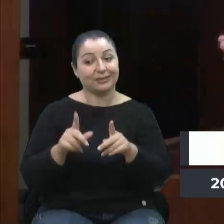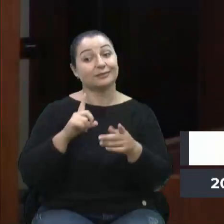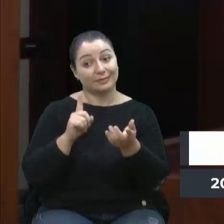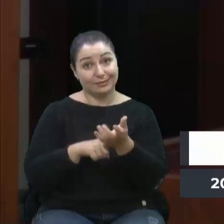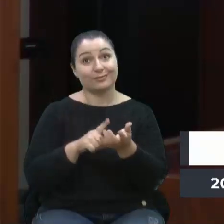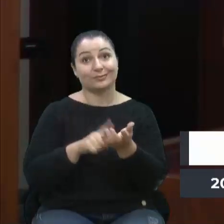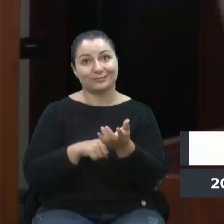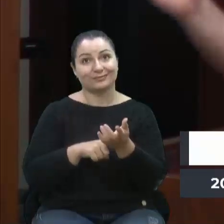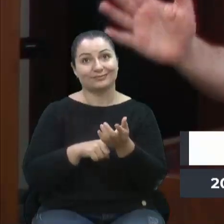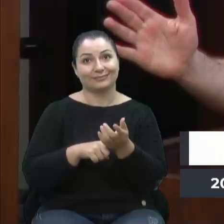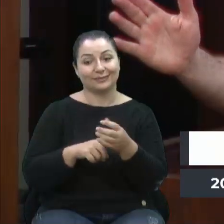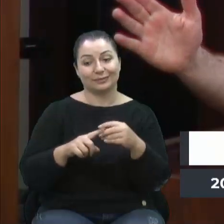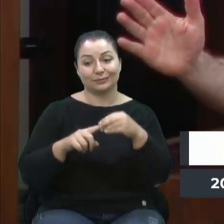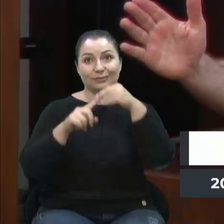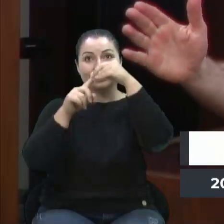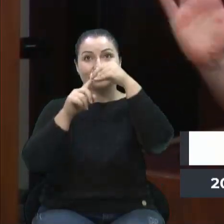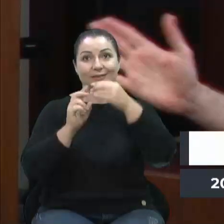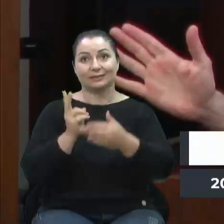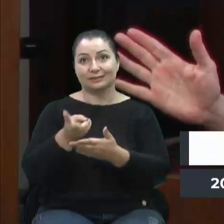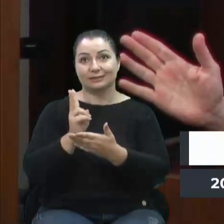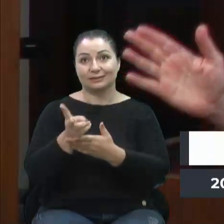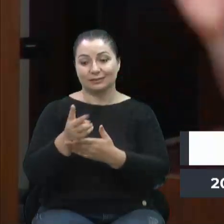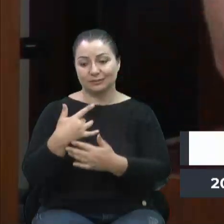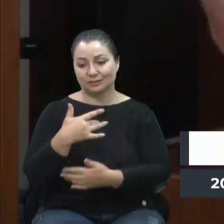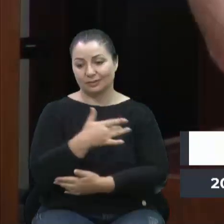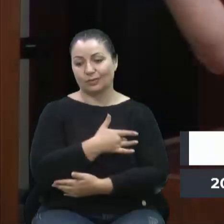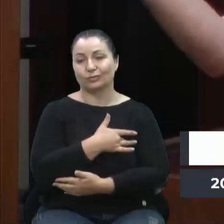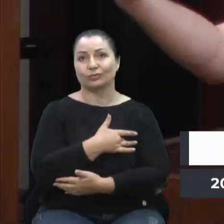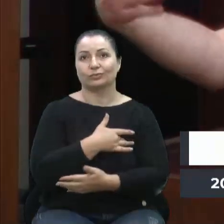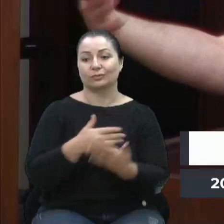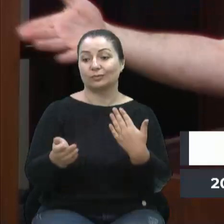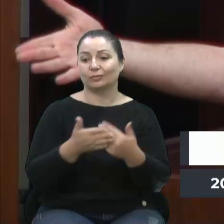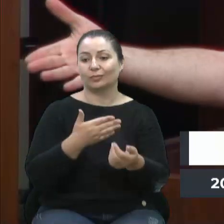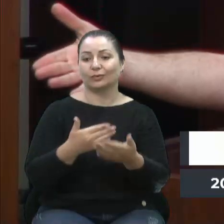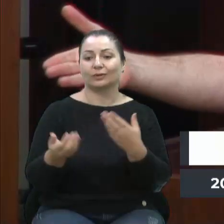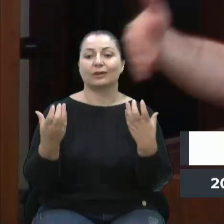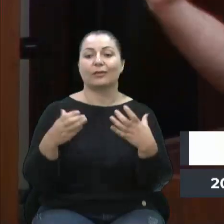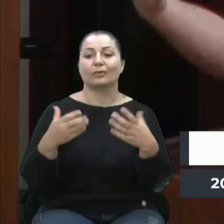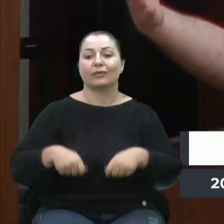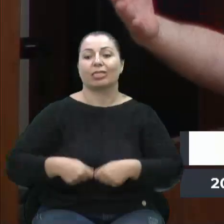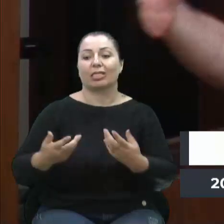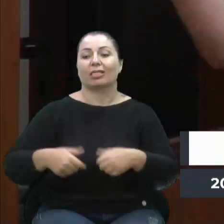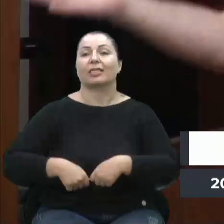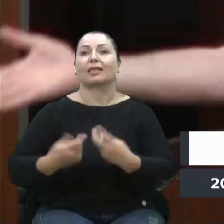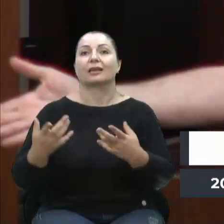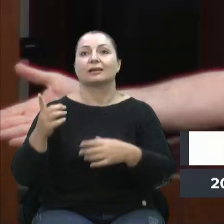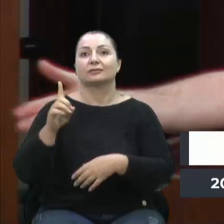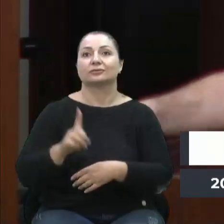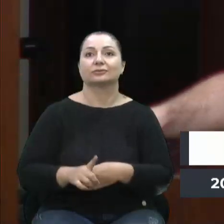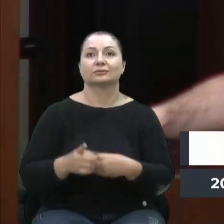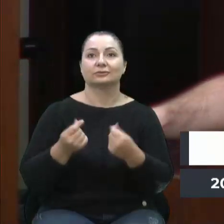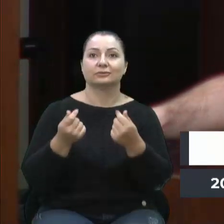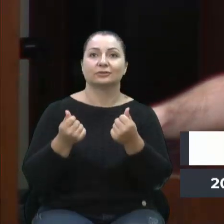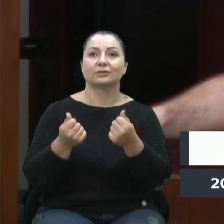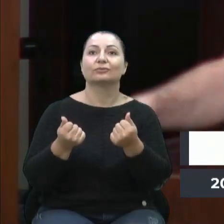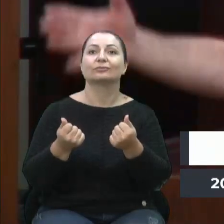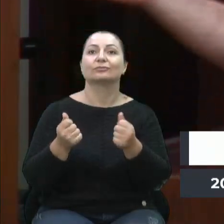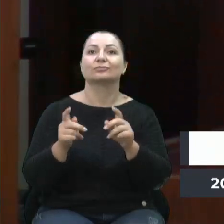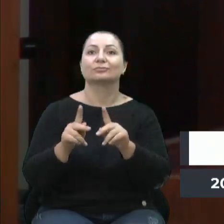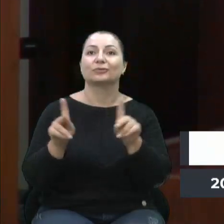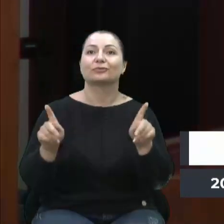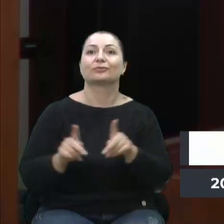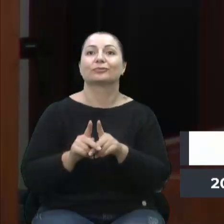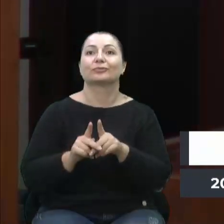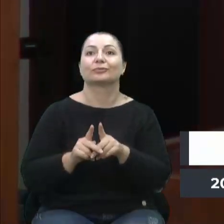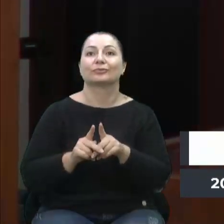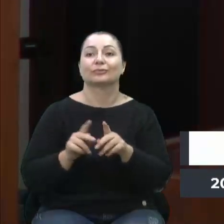as prioridades têm que ser sempre a saúde. Sempre. Independente de gastar dinheiro do povo em campanha eleitoral. Porque daí,